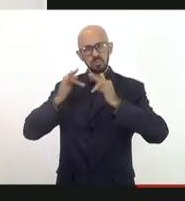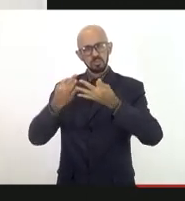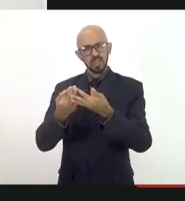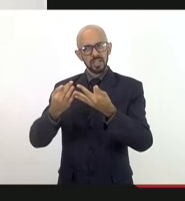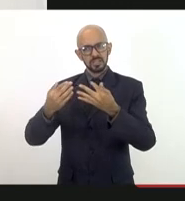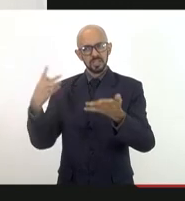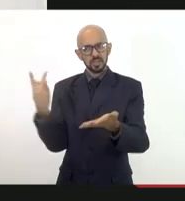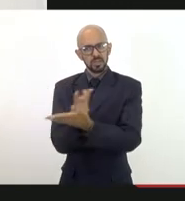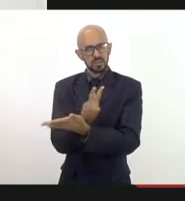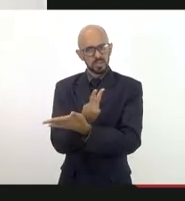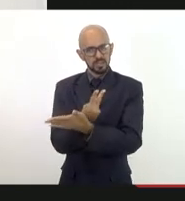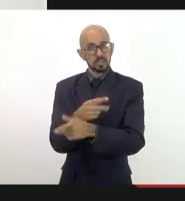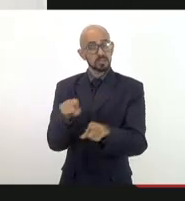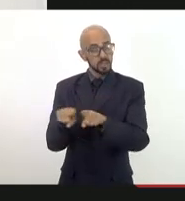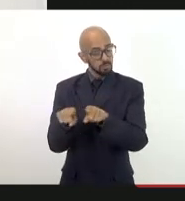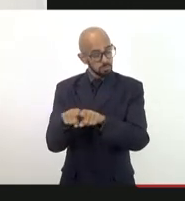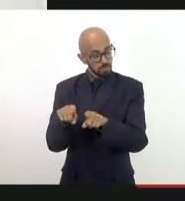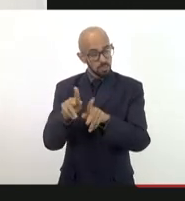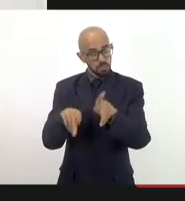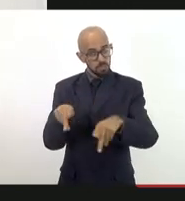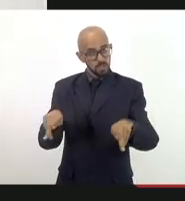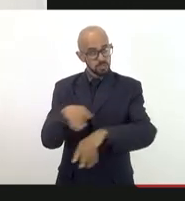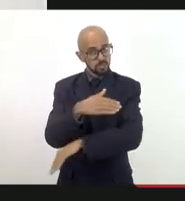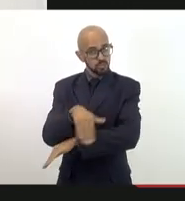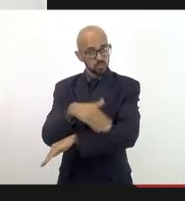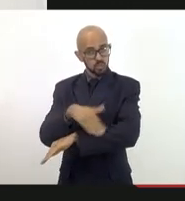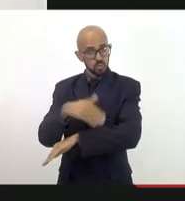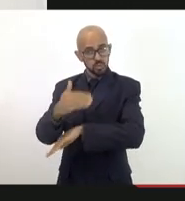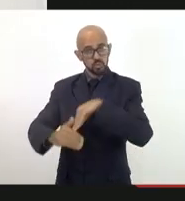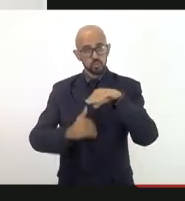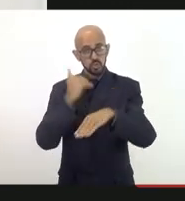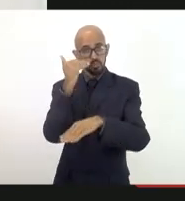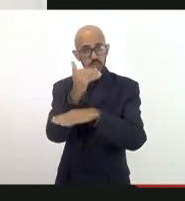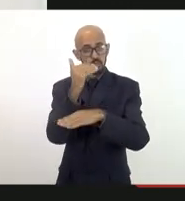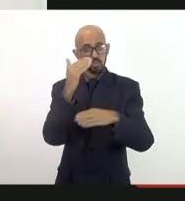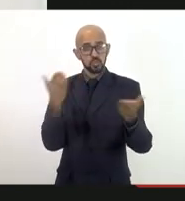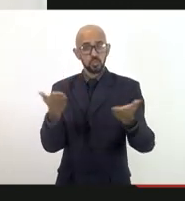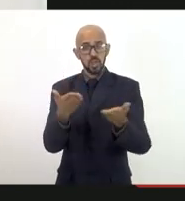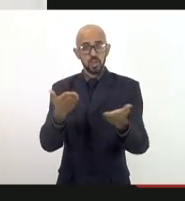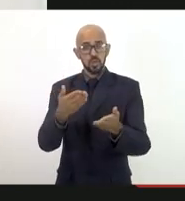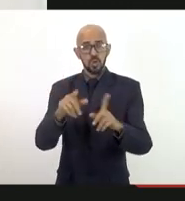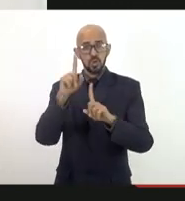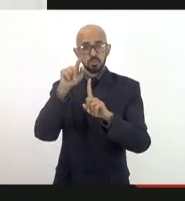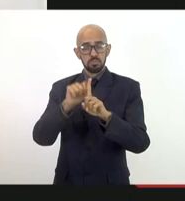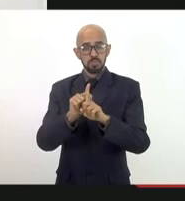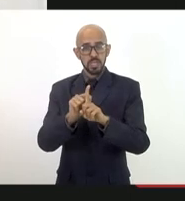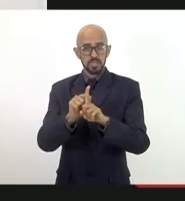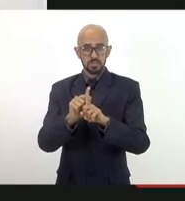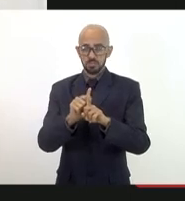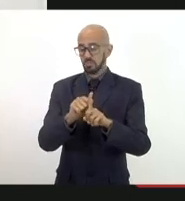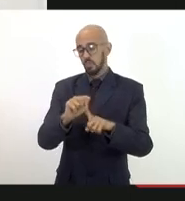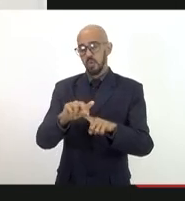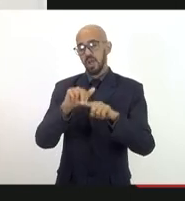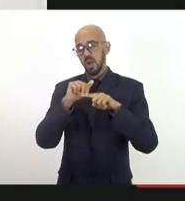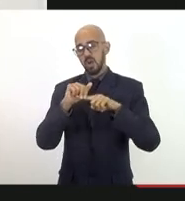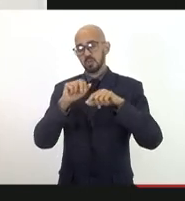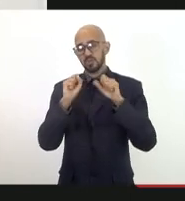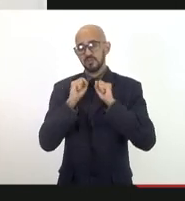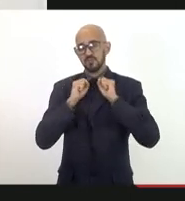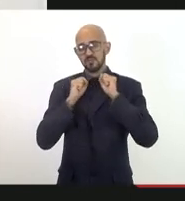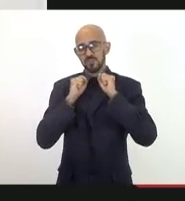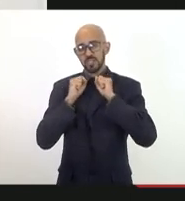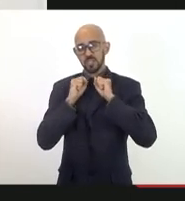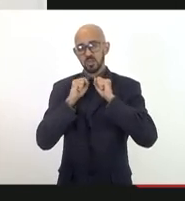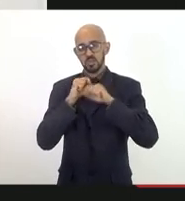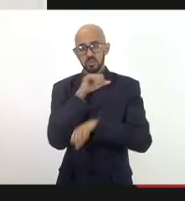entre as pessoas em situação de rua e, sobretudo, no último período, né, agora esse último mês, o frio que está no Rio de Janeiro. Então,